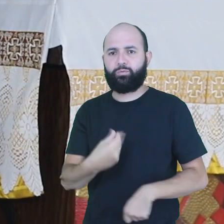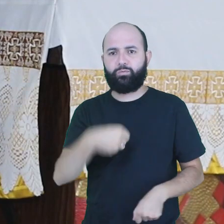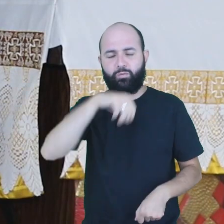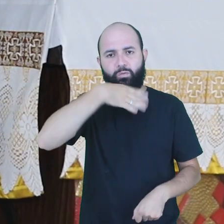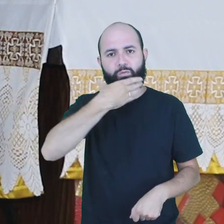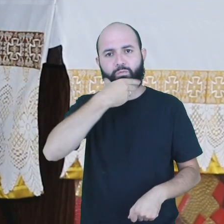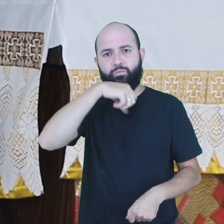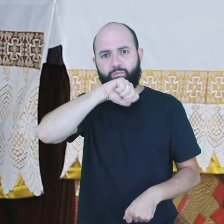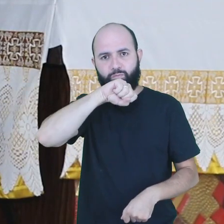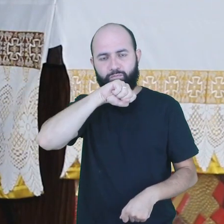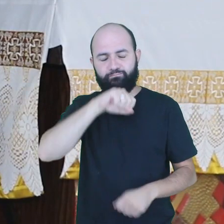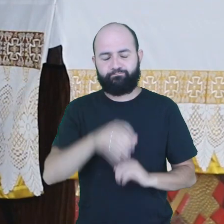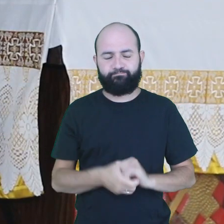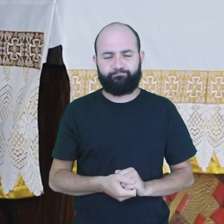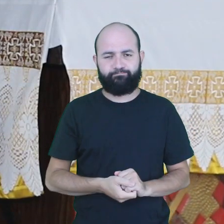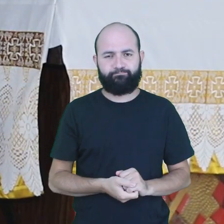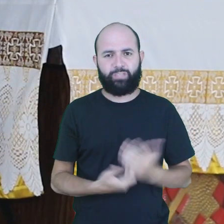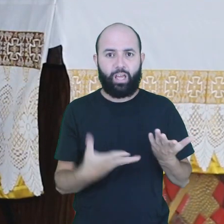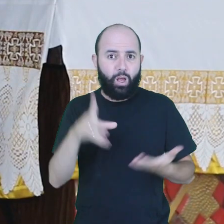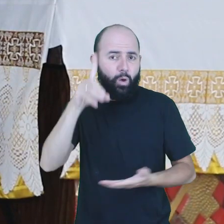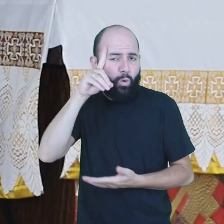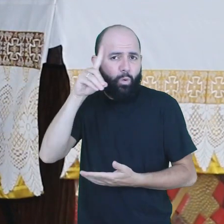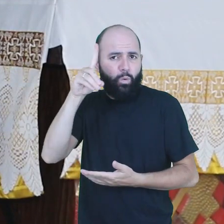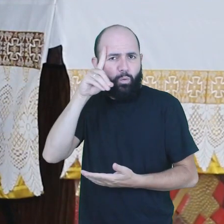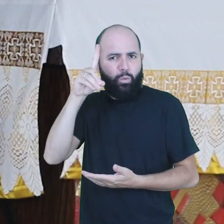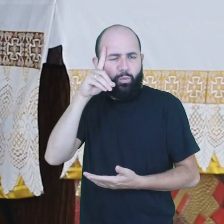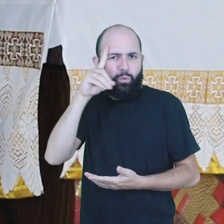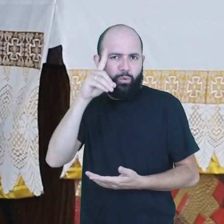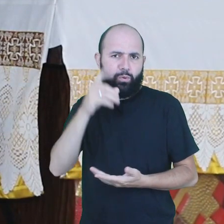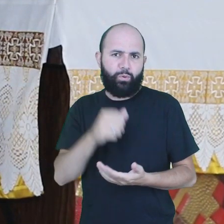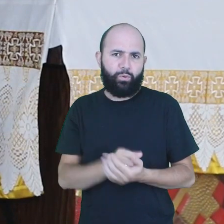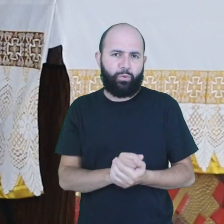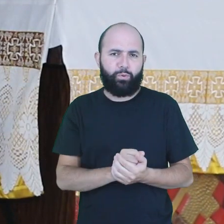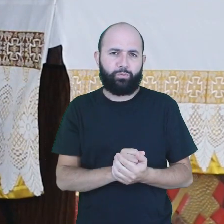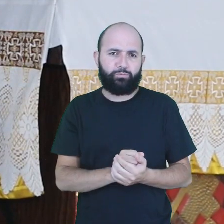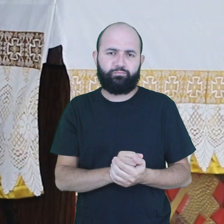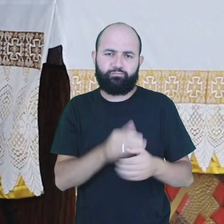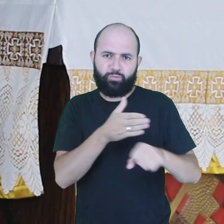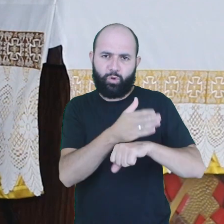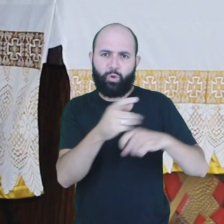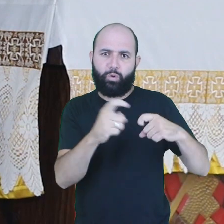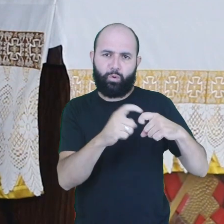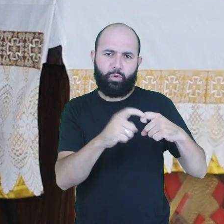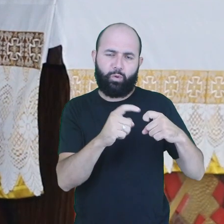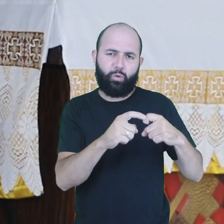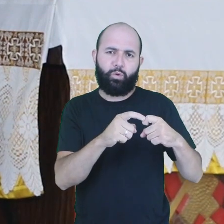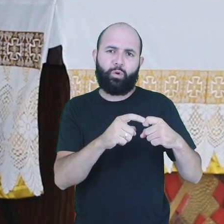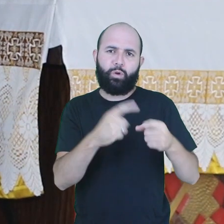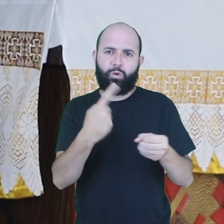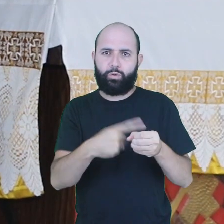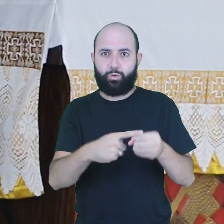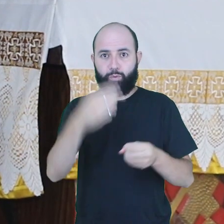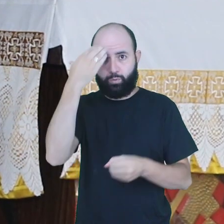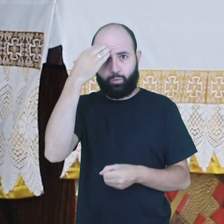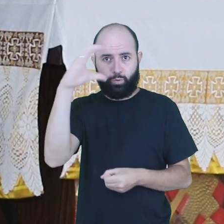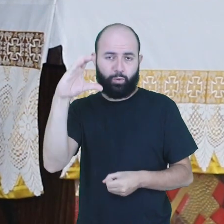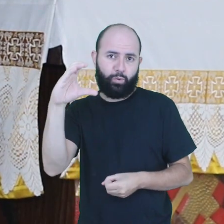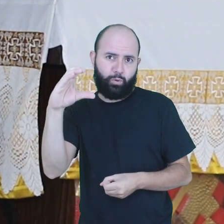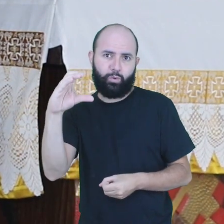que num dia de uma consulta minha em Curitiba,